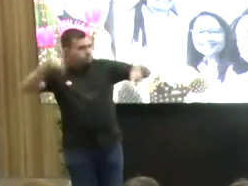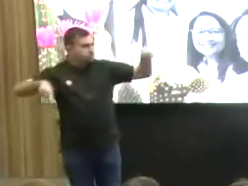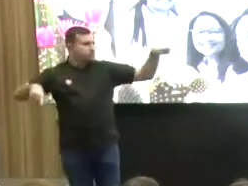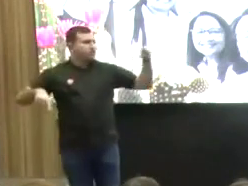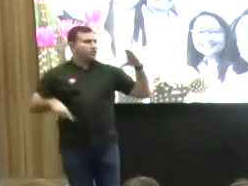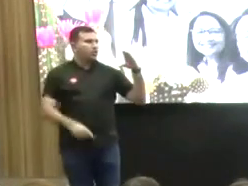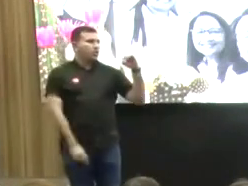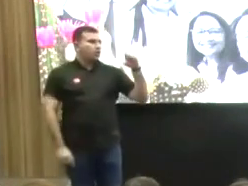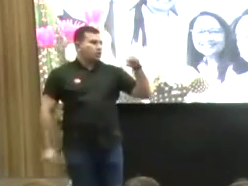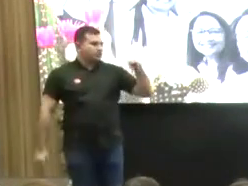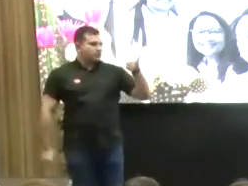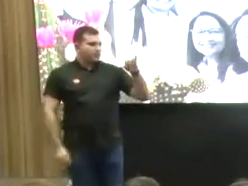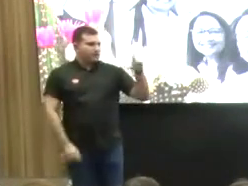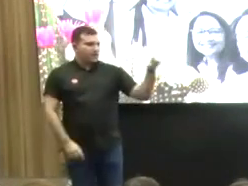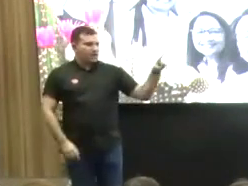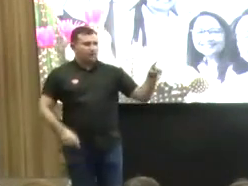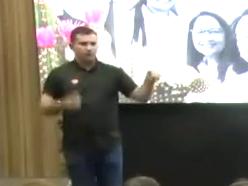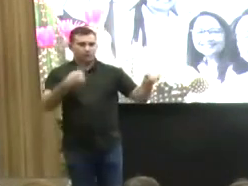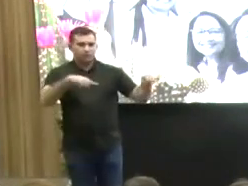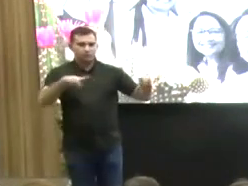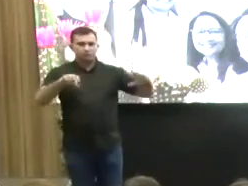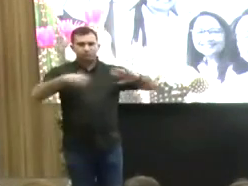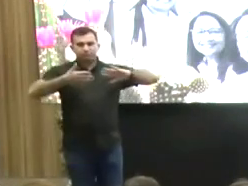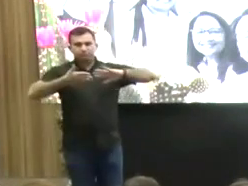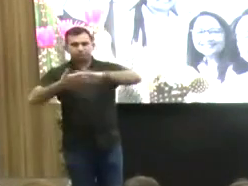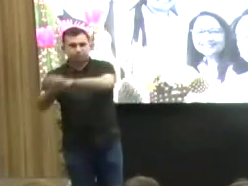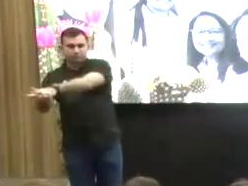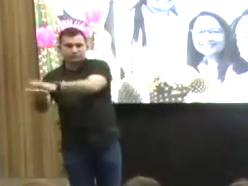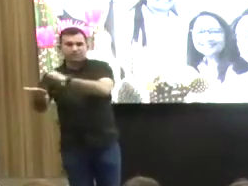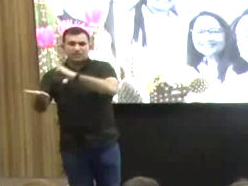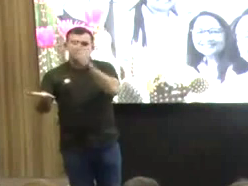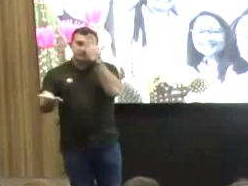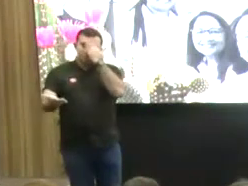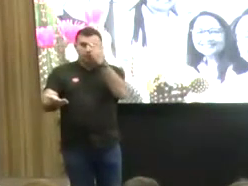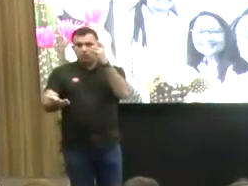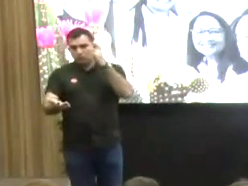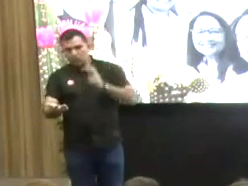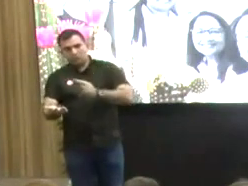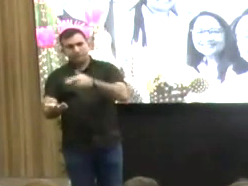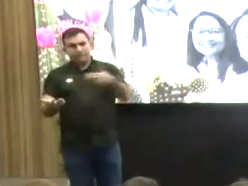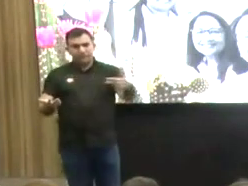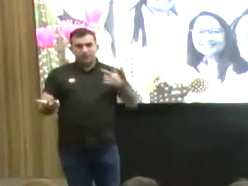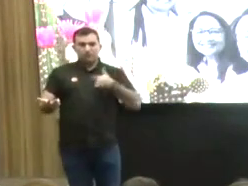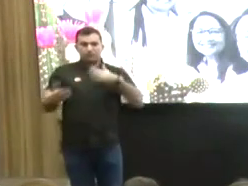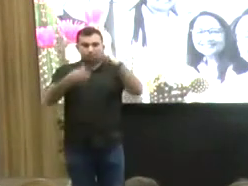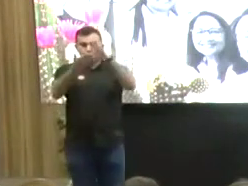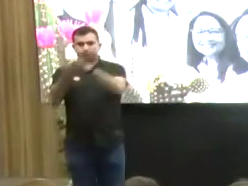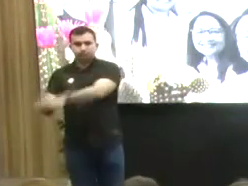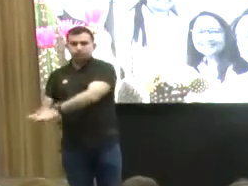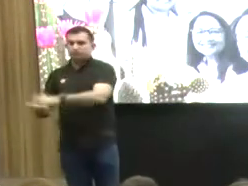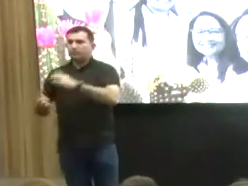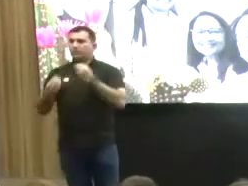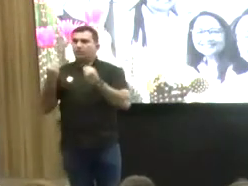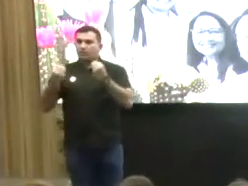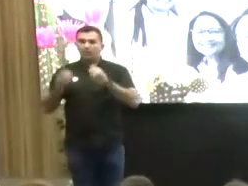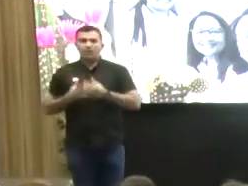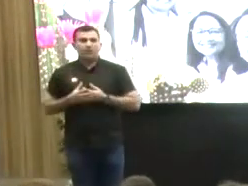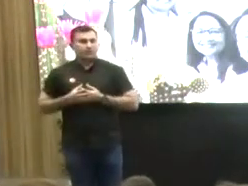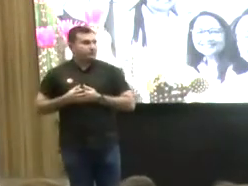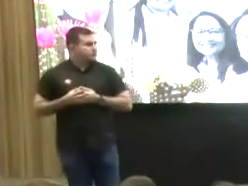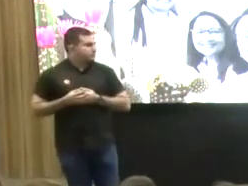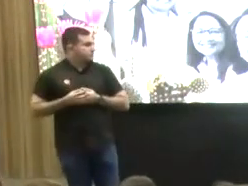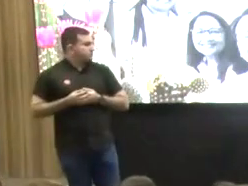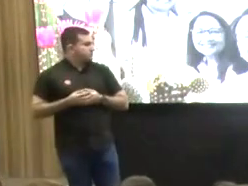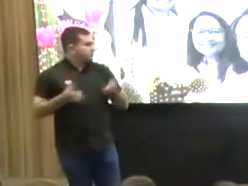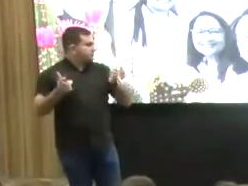contra-colonial quando sofremos o epistemicídio de diversos saberes e culturas tradicionais. Então, parece que está muito